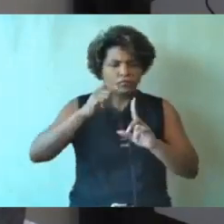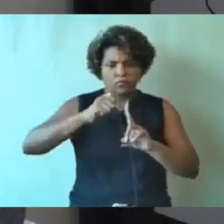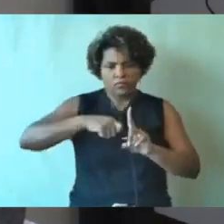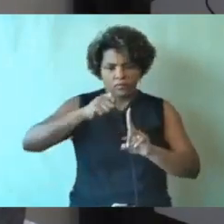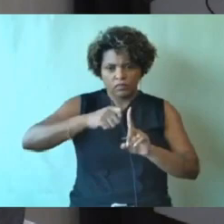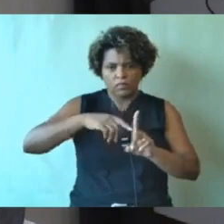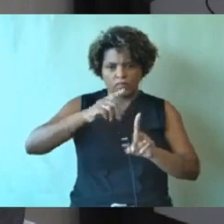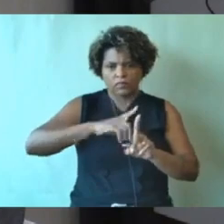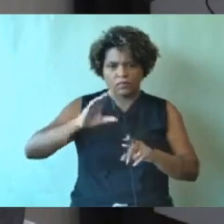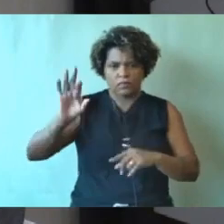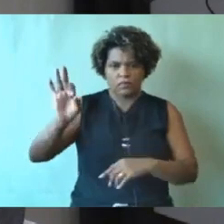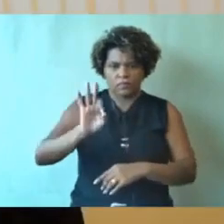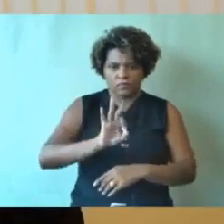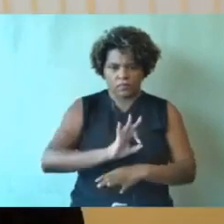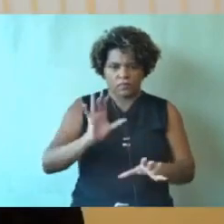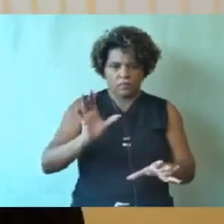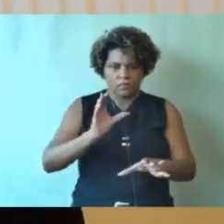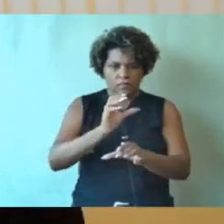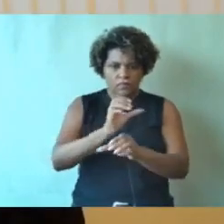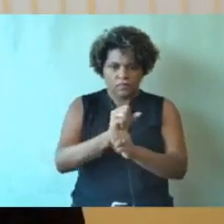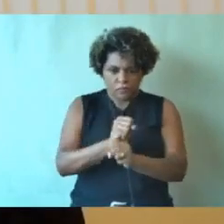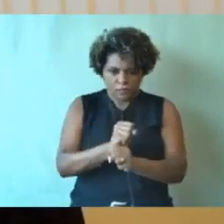empresas, não é isso? Ele é